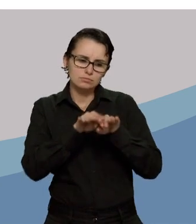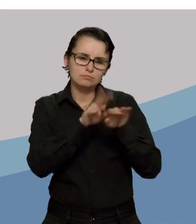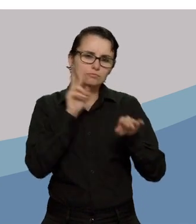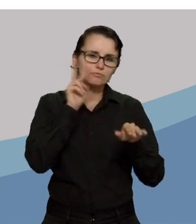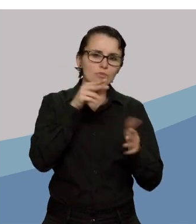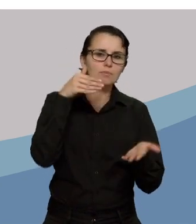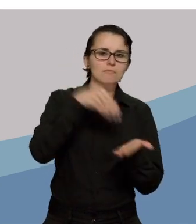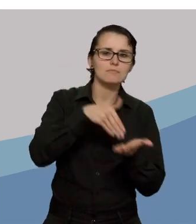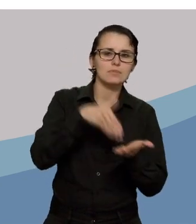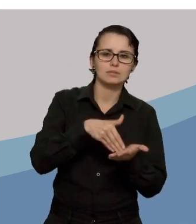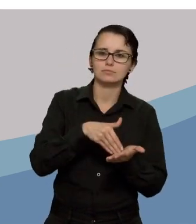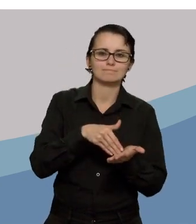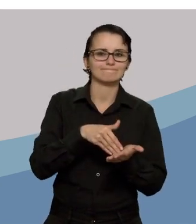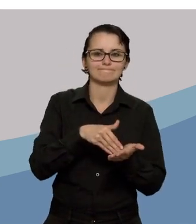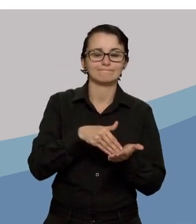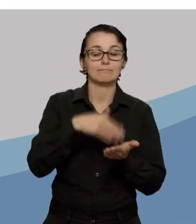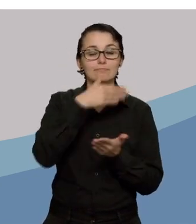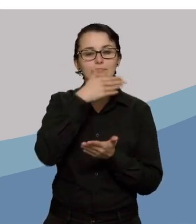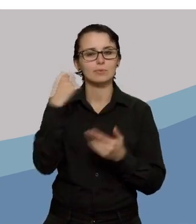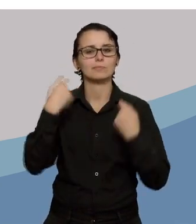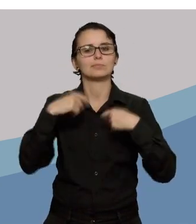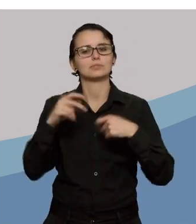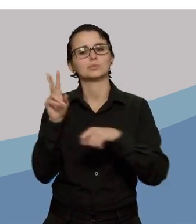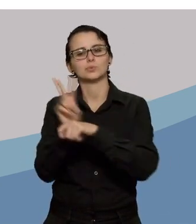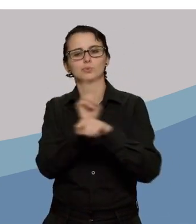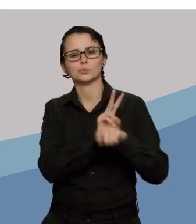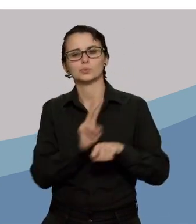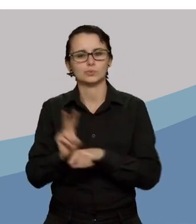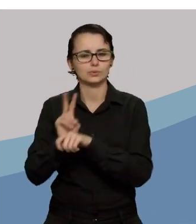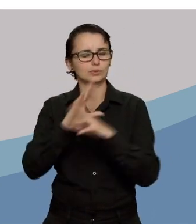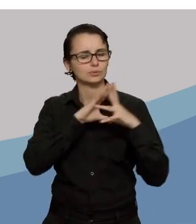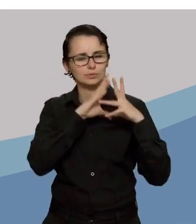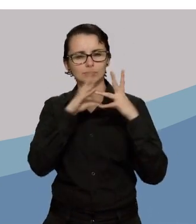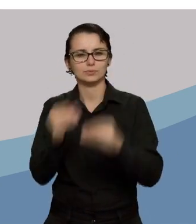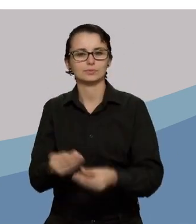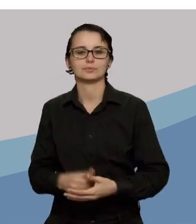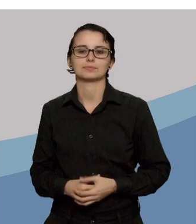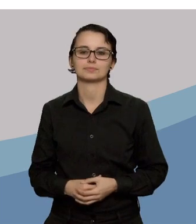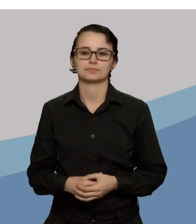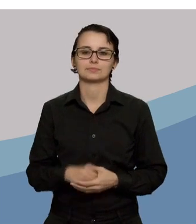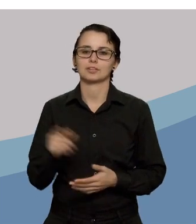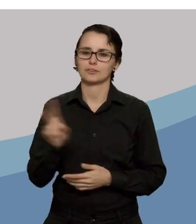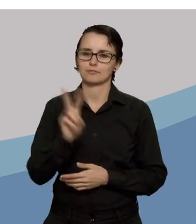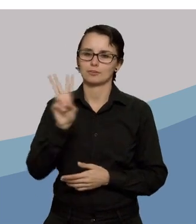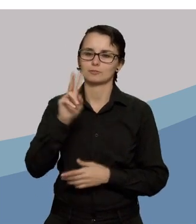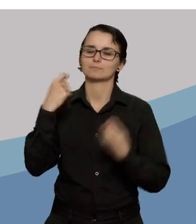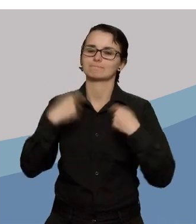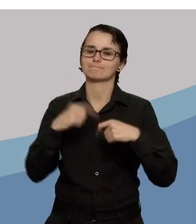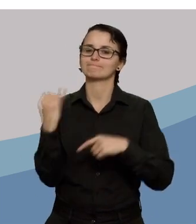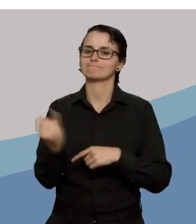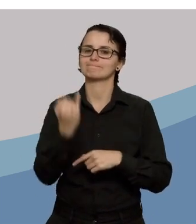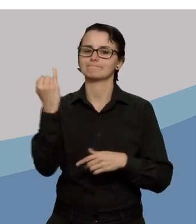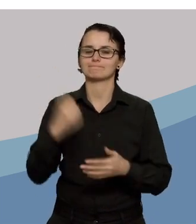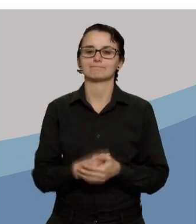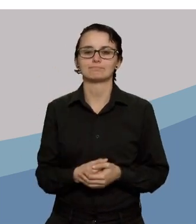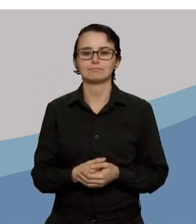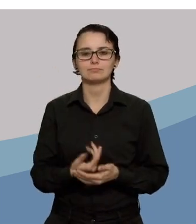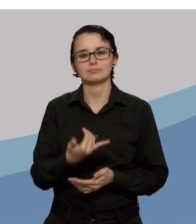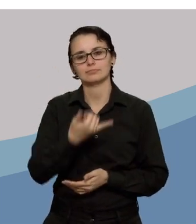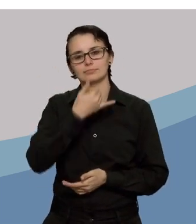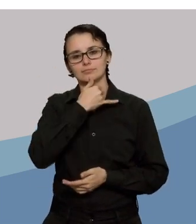padrões mínimos de qualidade, é necessário cuidar desse recurso tão valioso e tão necessário, e